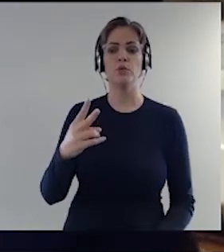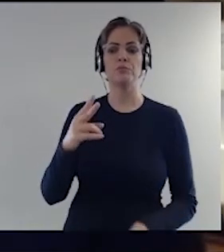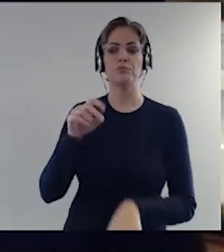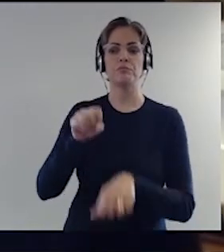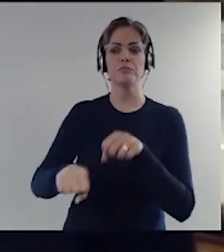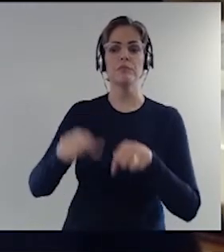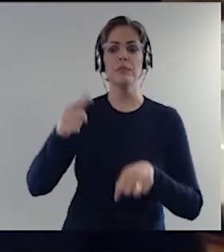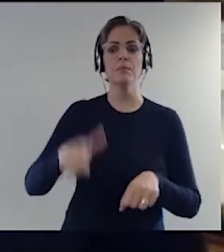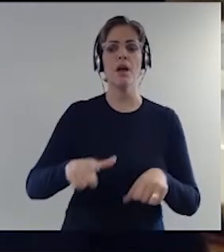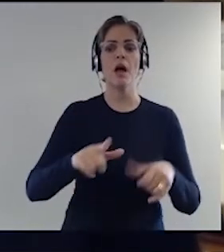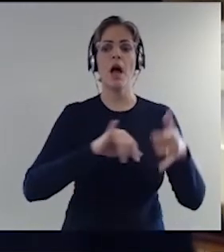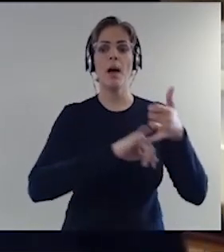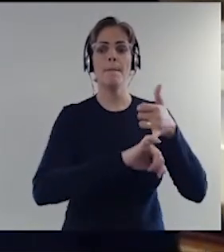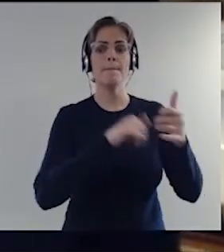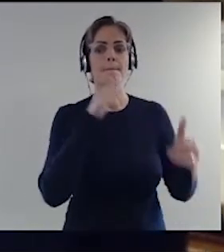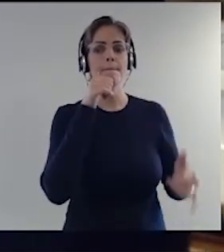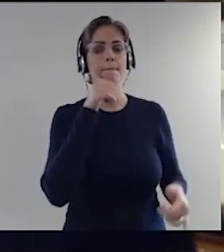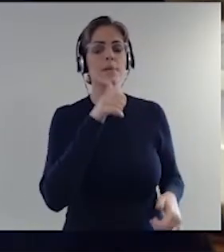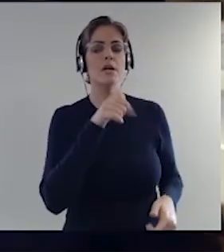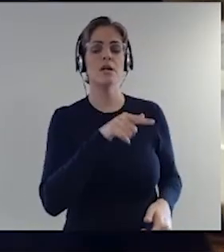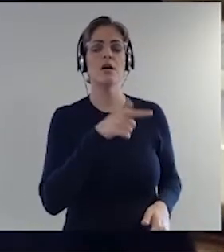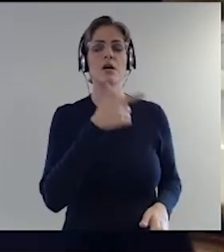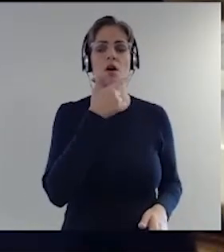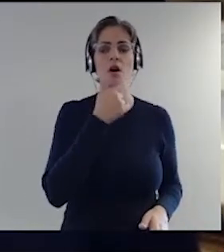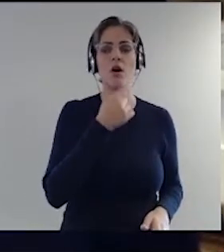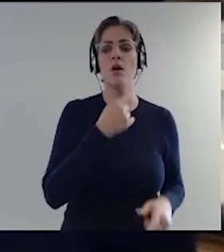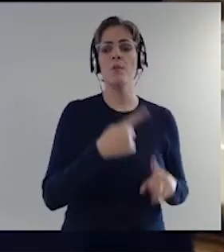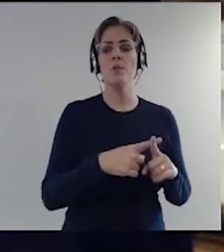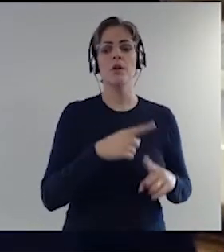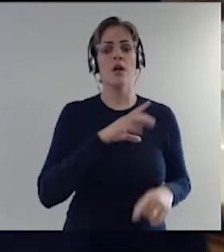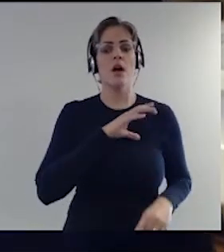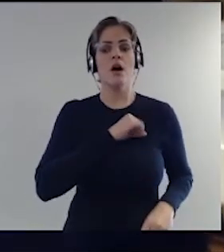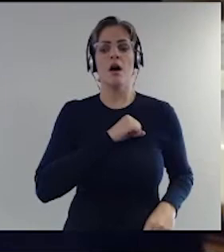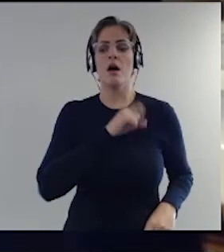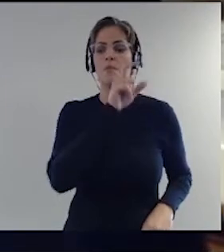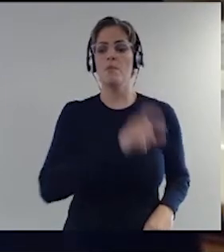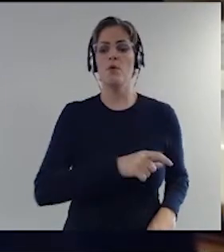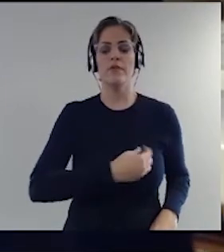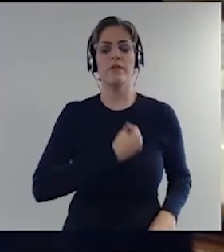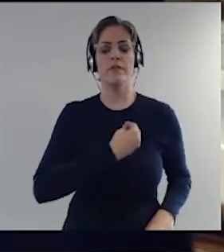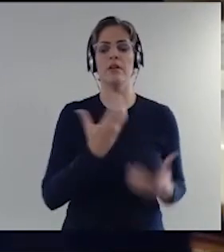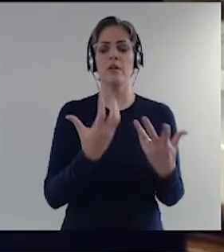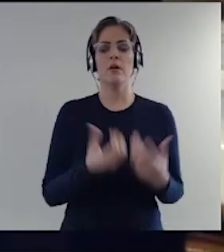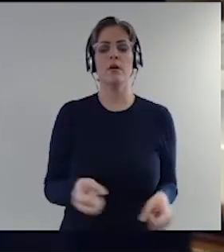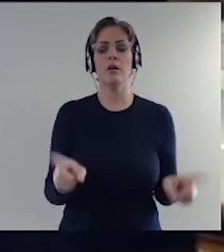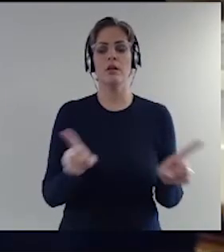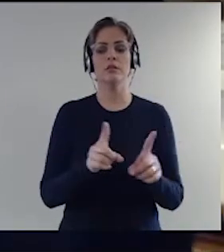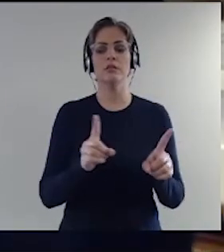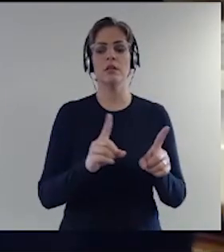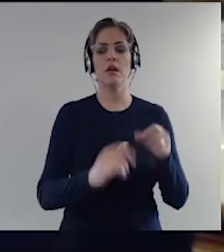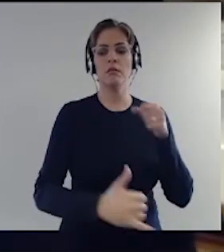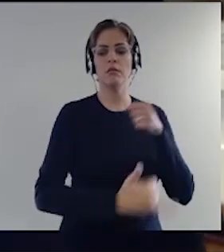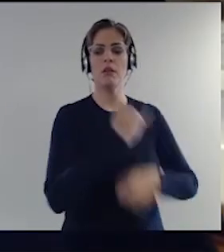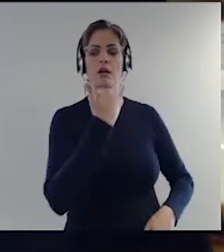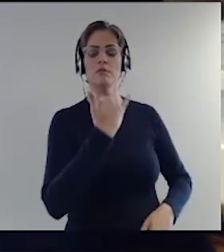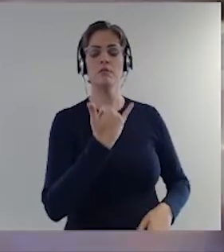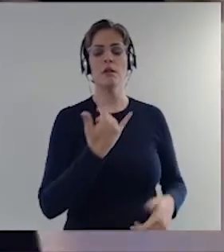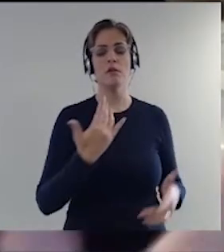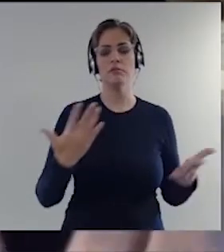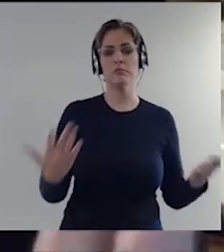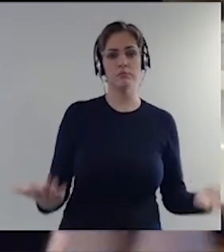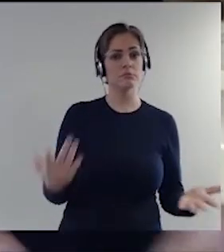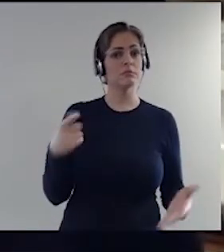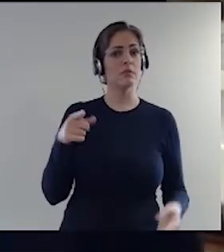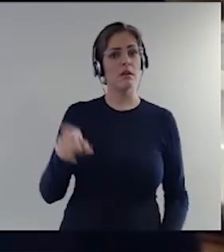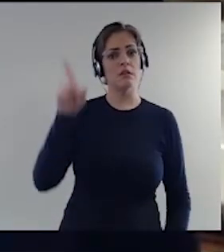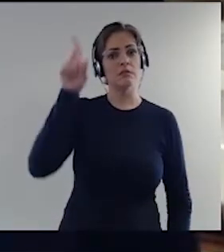Jason, porque esse era o grande amor da vida dela e ela não admitiu a traição de parte dele, nós já temos